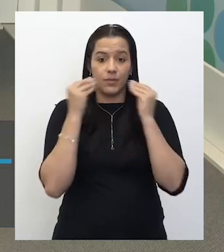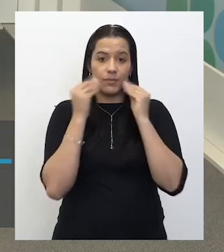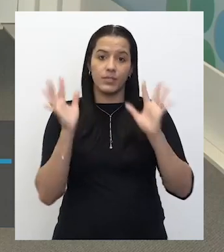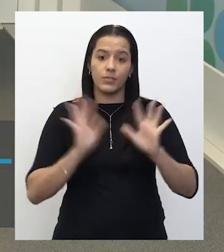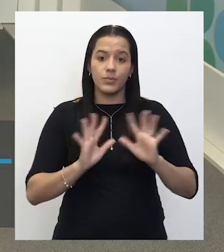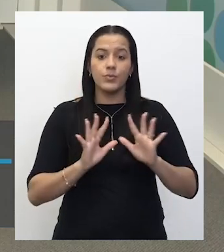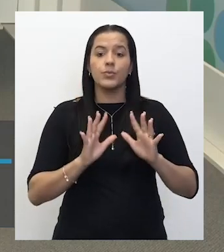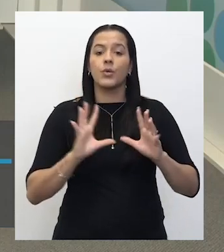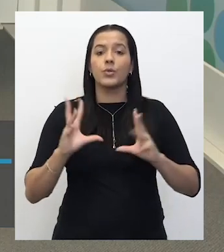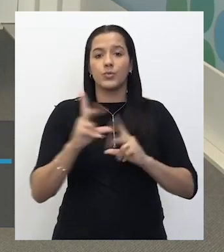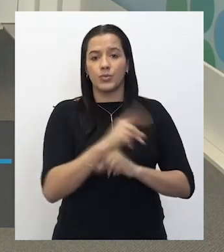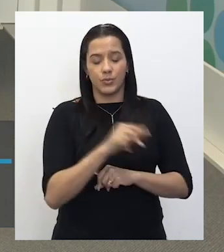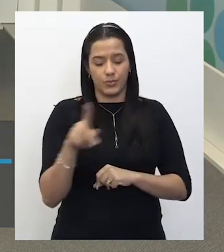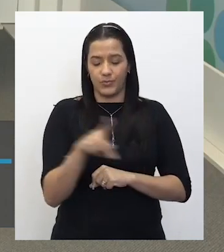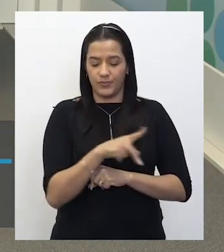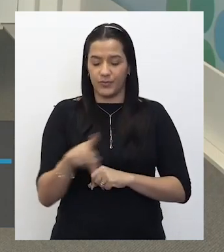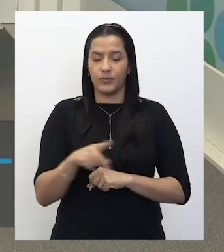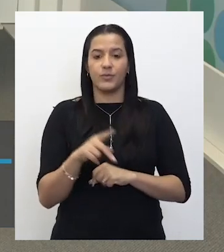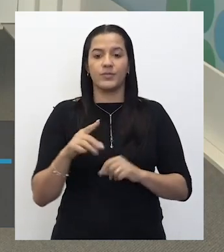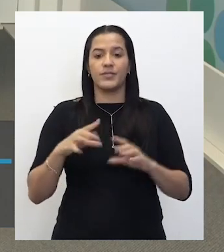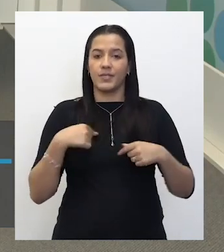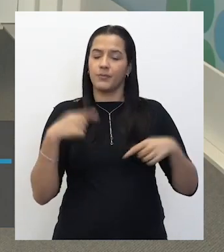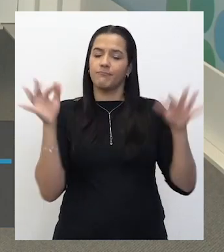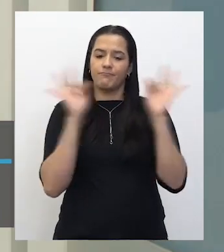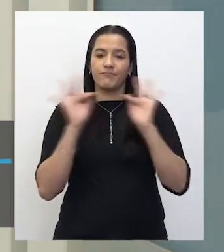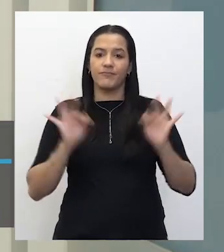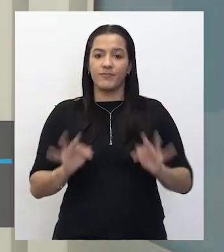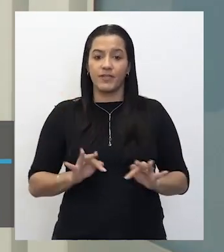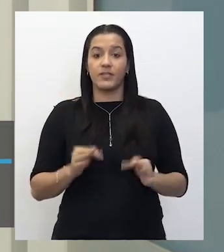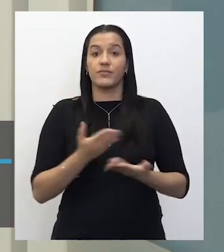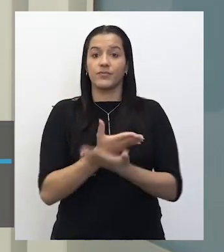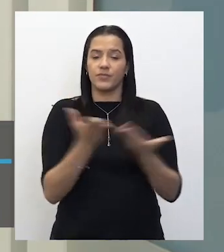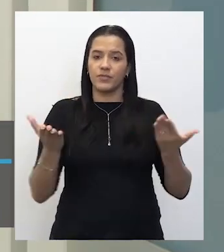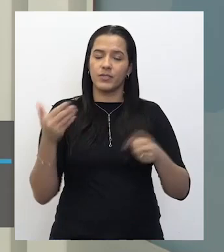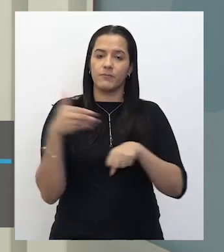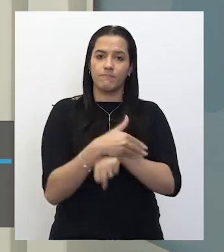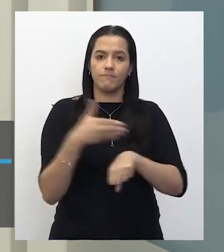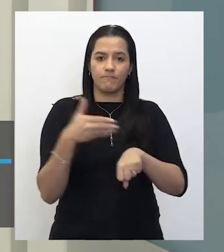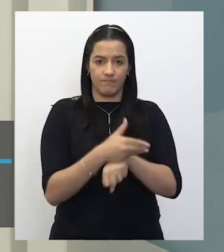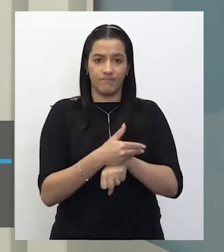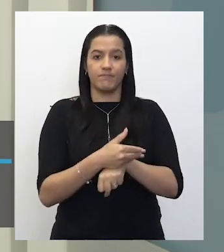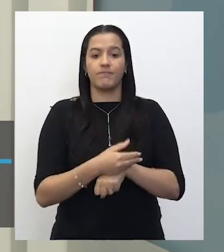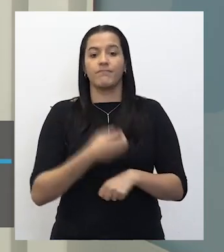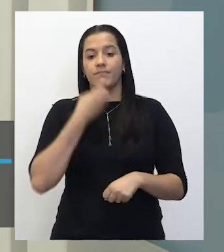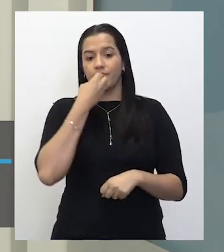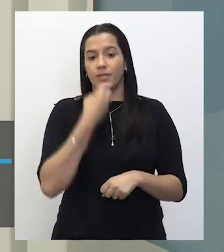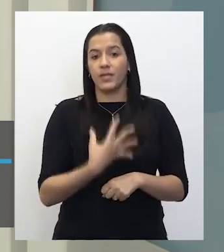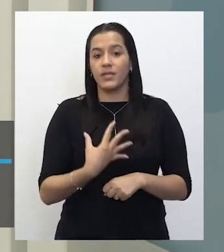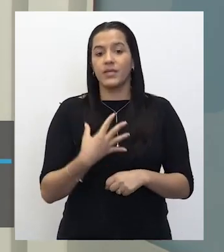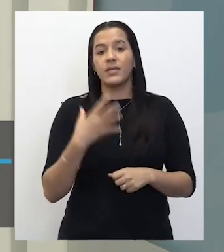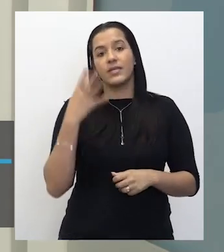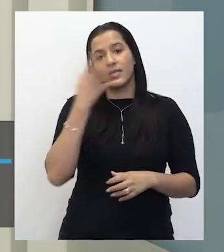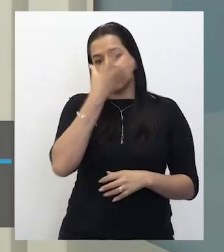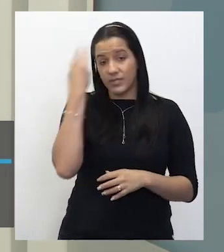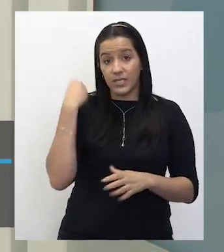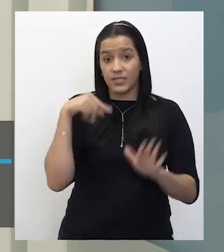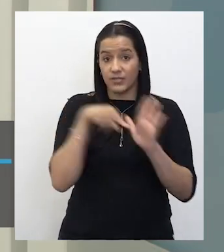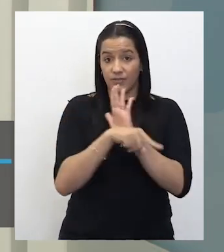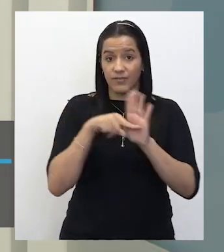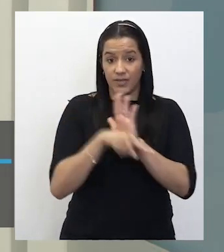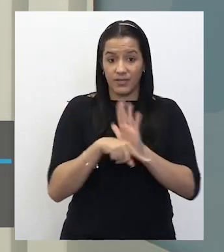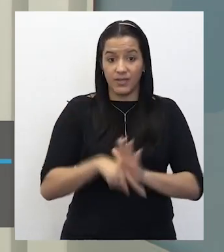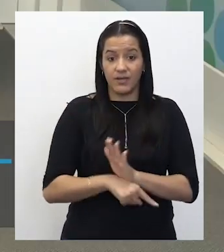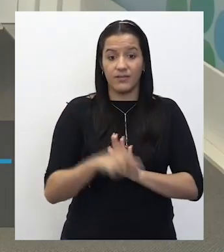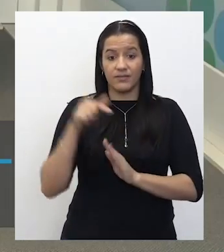né, professores, professoras. Isso. Fico muito feliz com a participação de vocês e não deixe de nos avaliar.